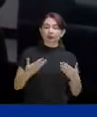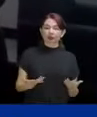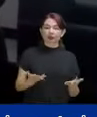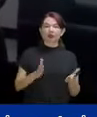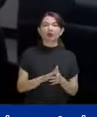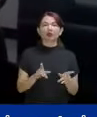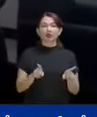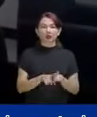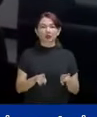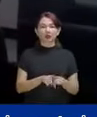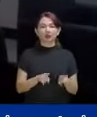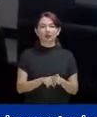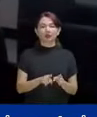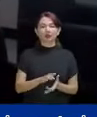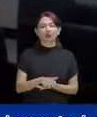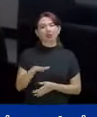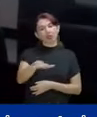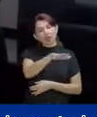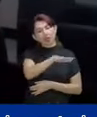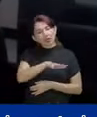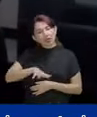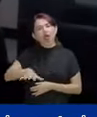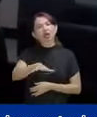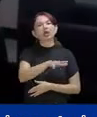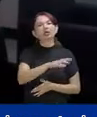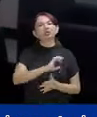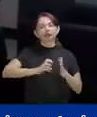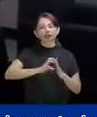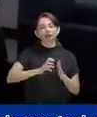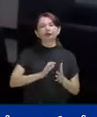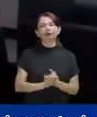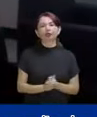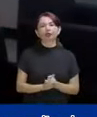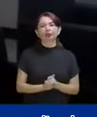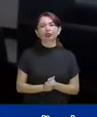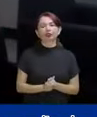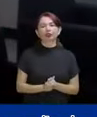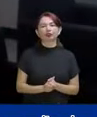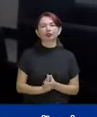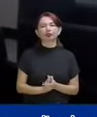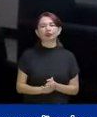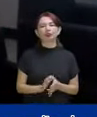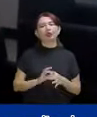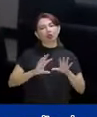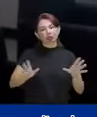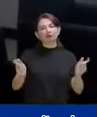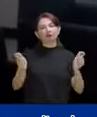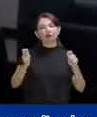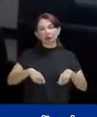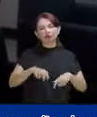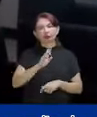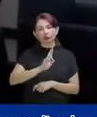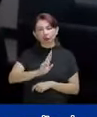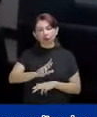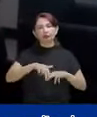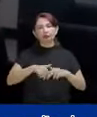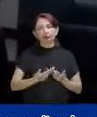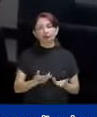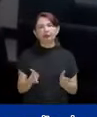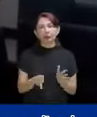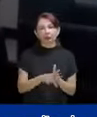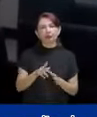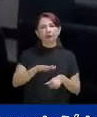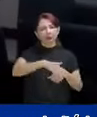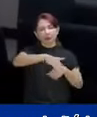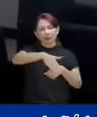Portanto, as esferas partidárias possuem autonomia e devem responder separadamente pelas consequências advindas de eventual má gestão.